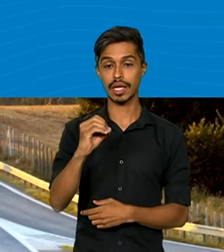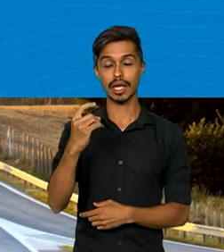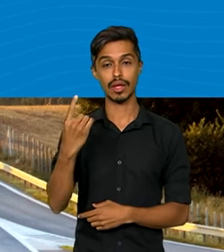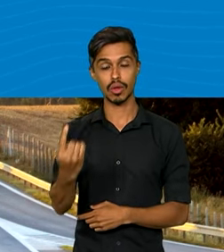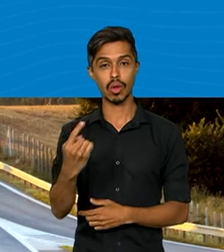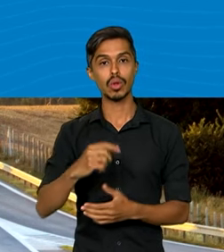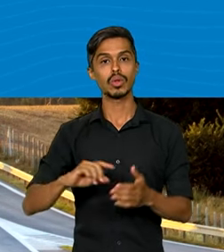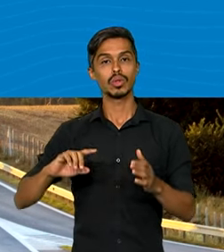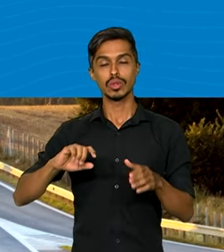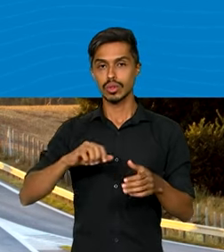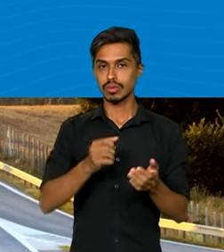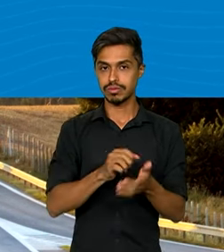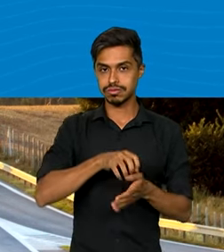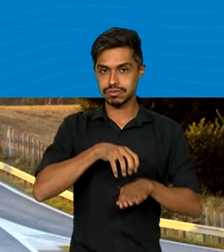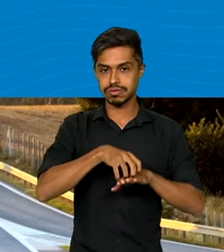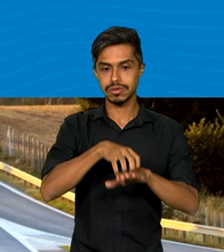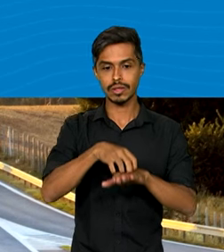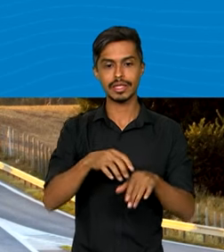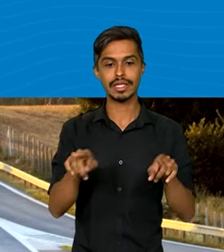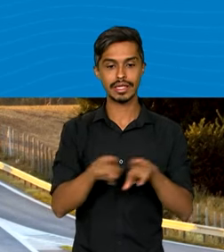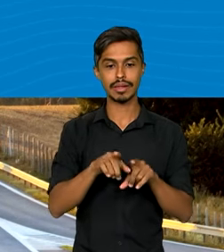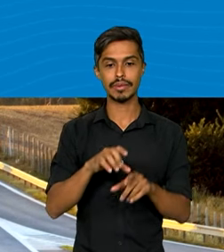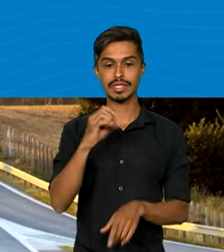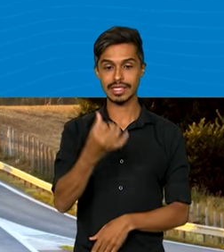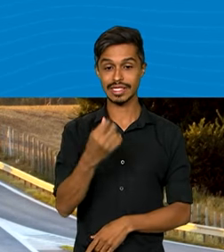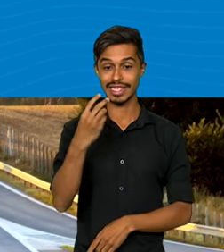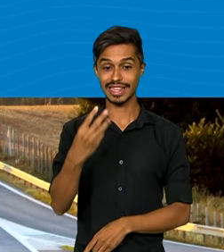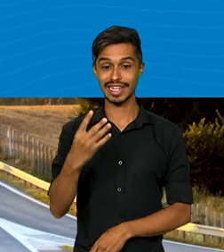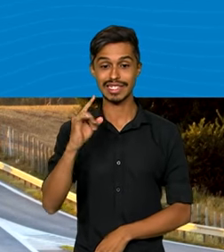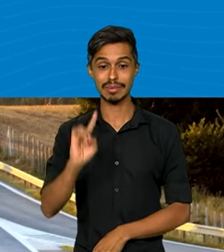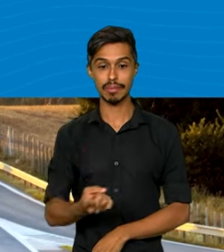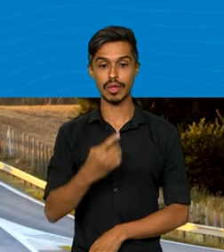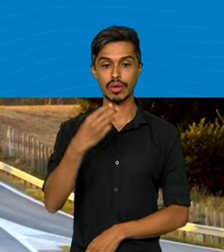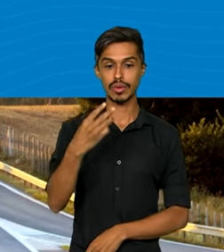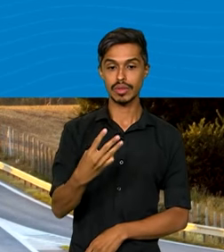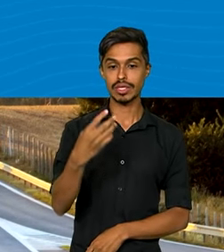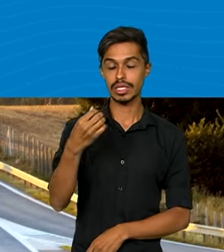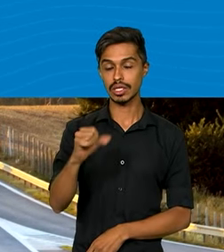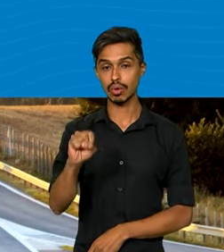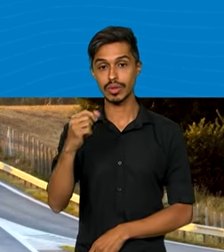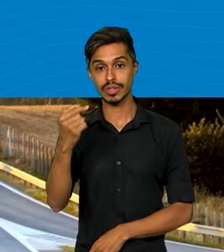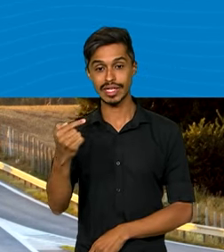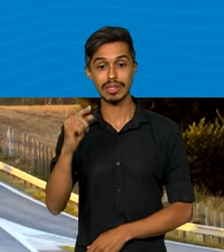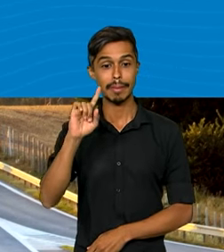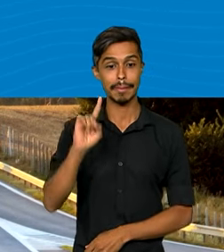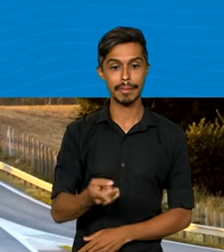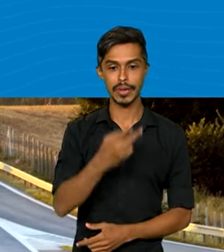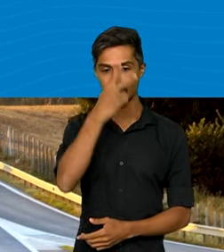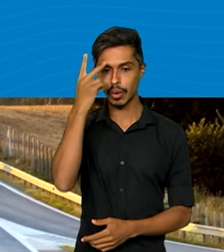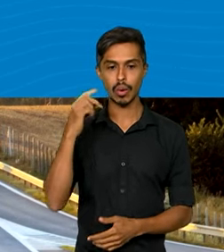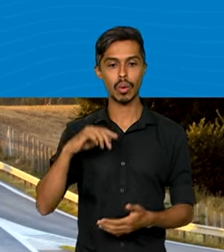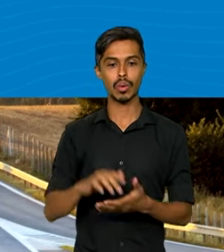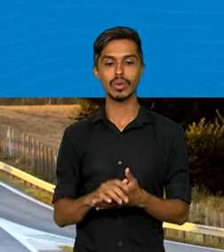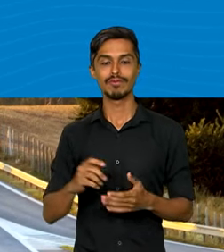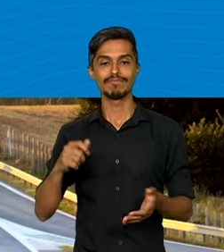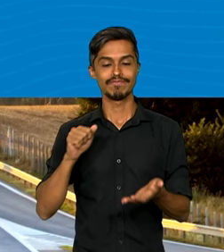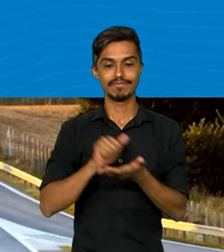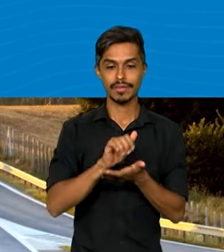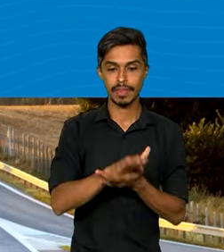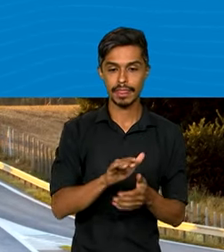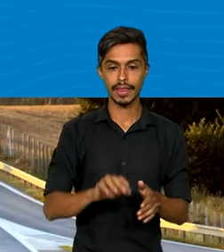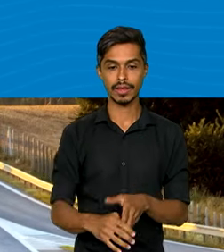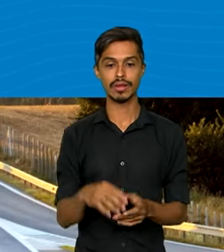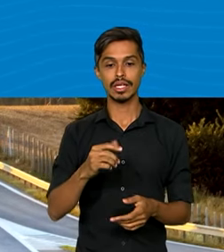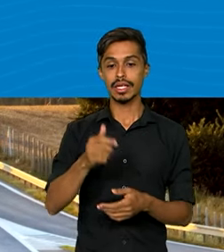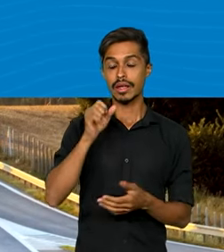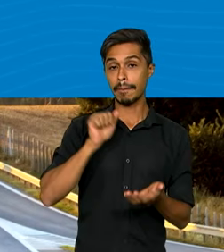mil pessoas, entre passageiros e motoristas. 879 pessoas foram multadas por dirigir sob efeito